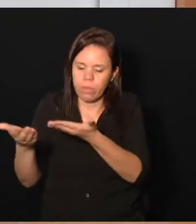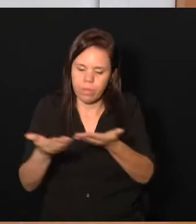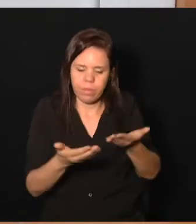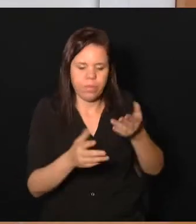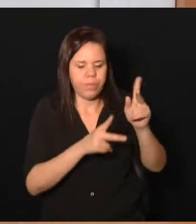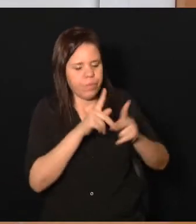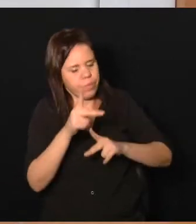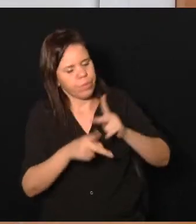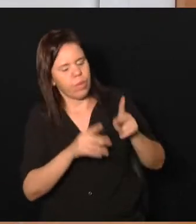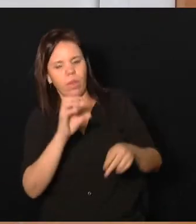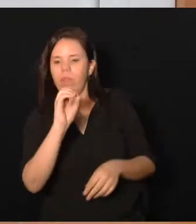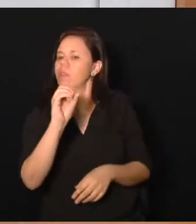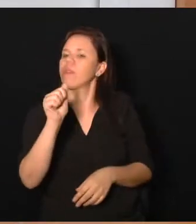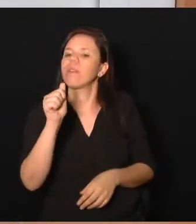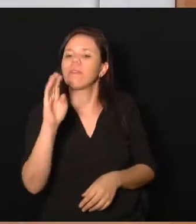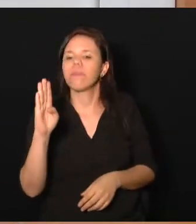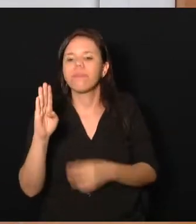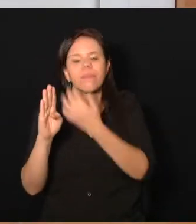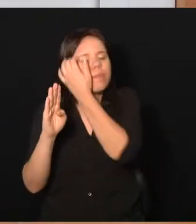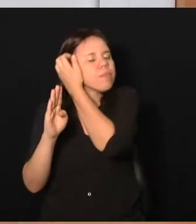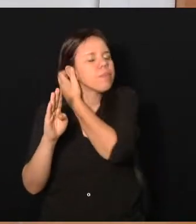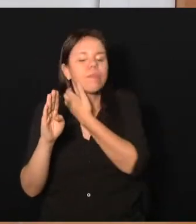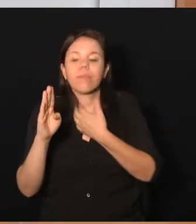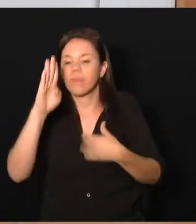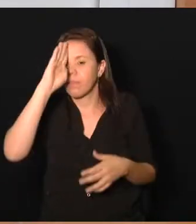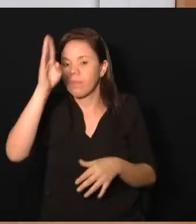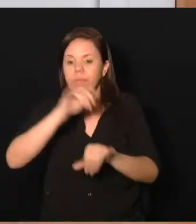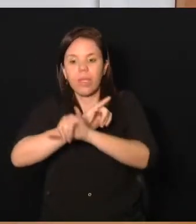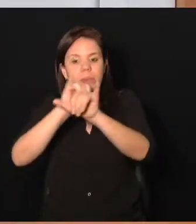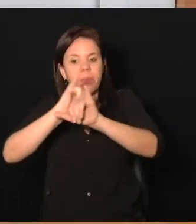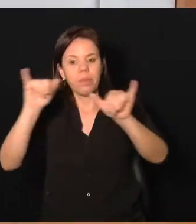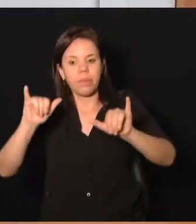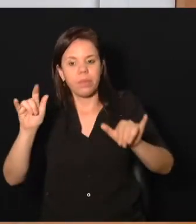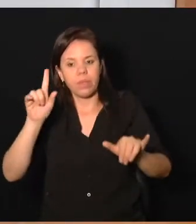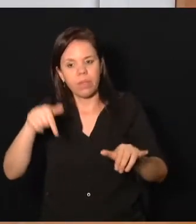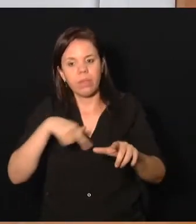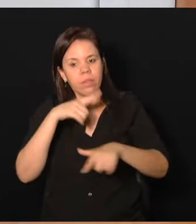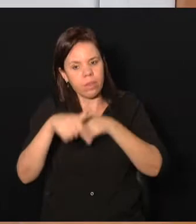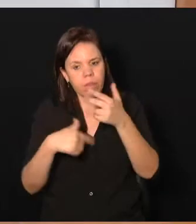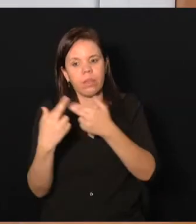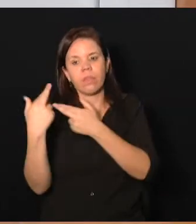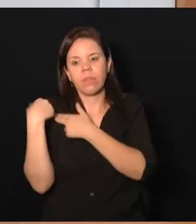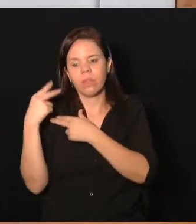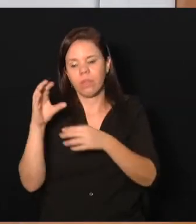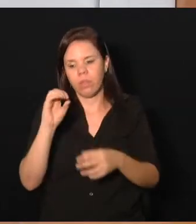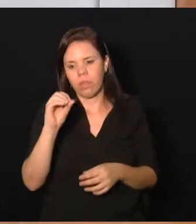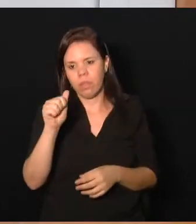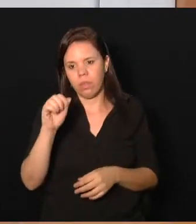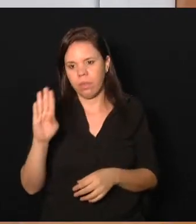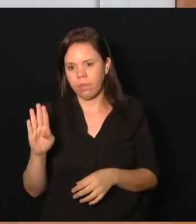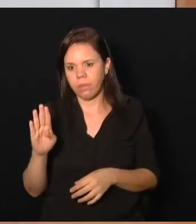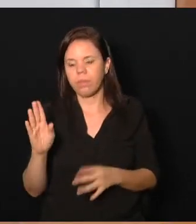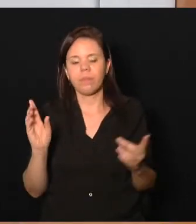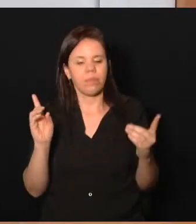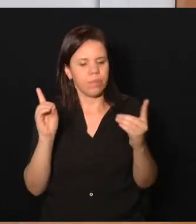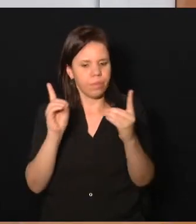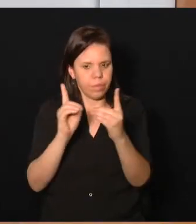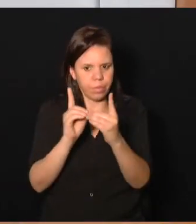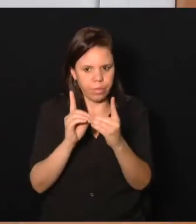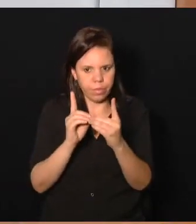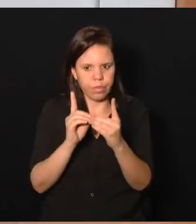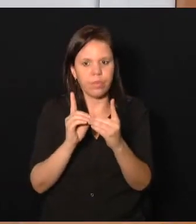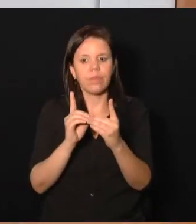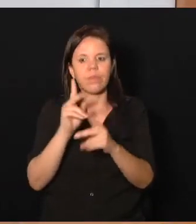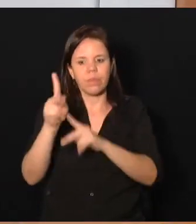dos Advogados e, principalmente, divulgar esse trabalho da Ordem dos Advogados, de atendimento da população, de